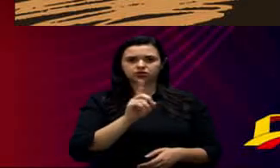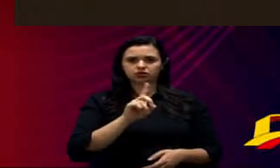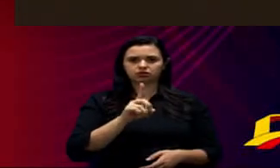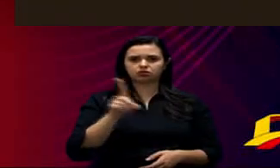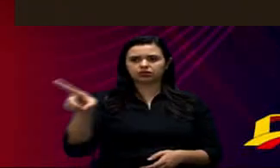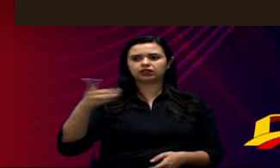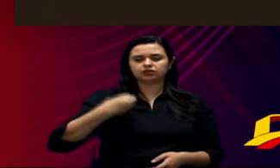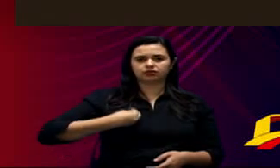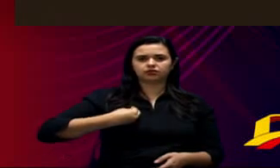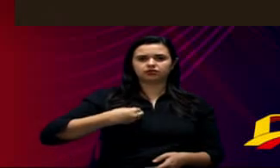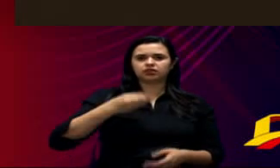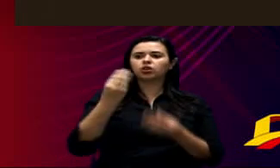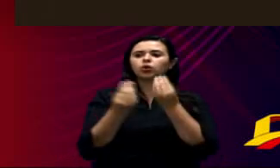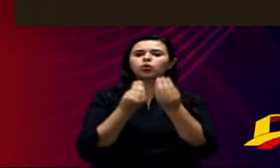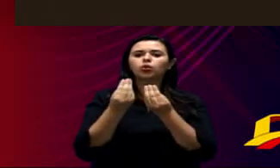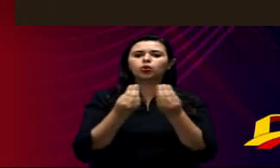é?